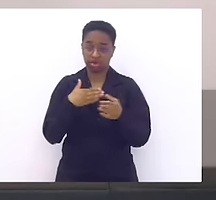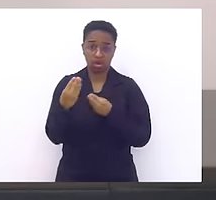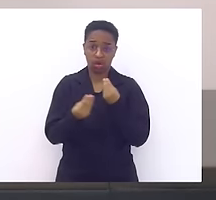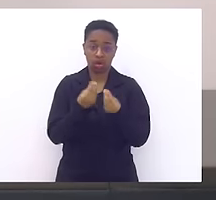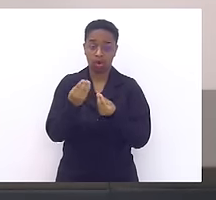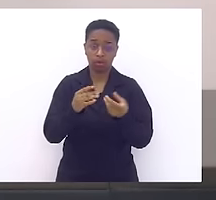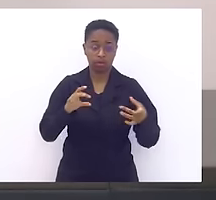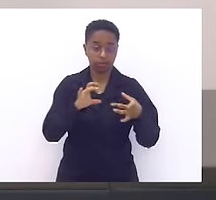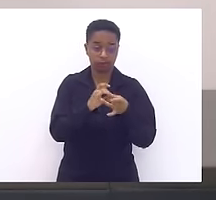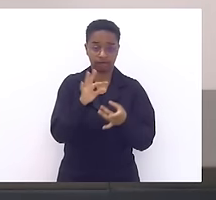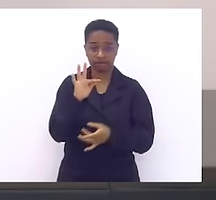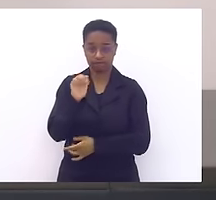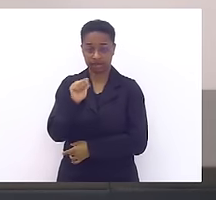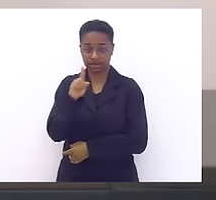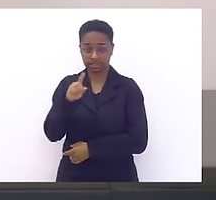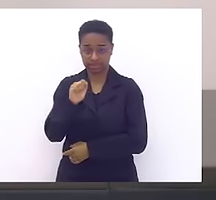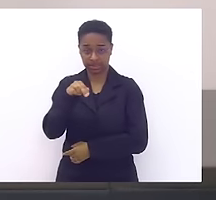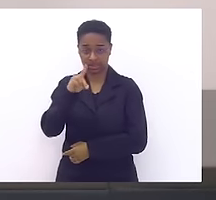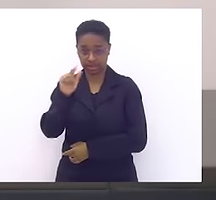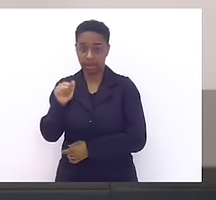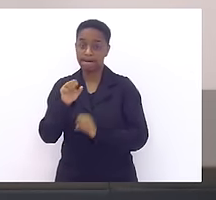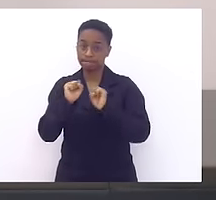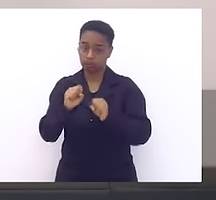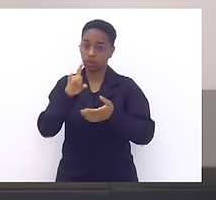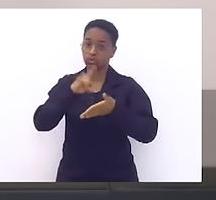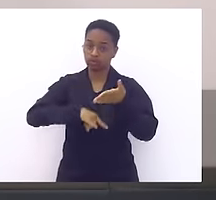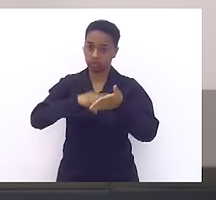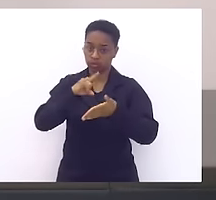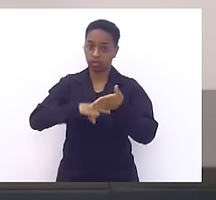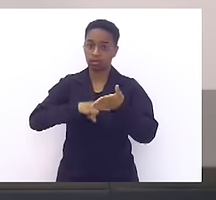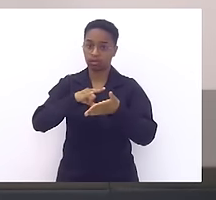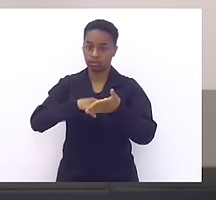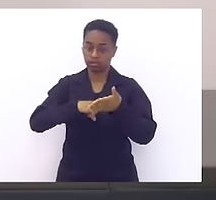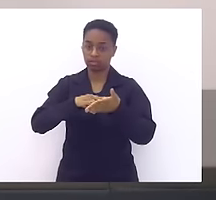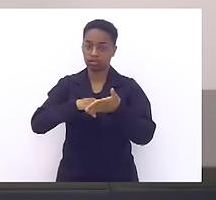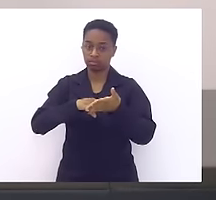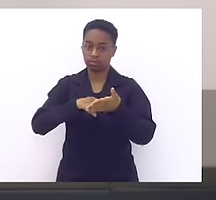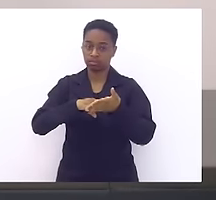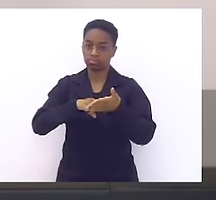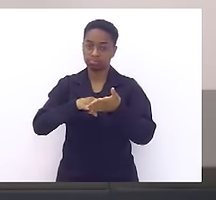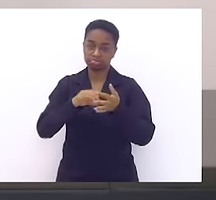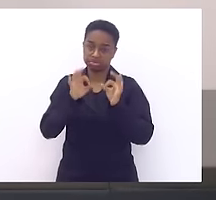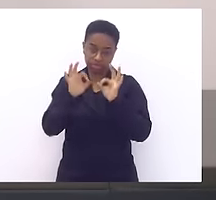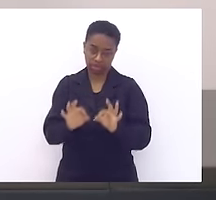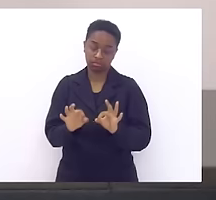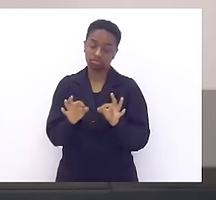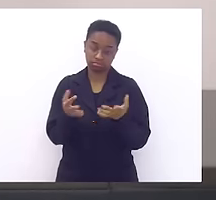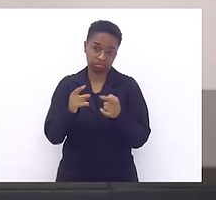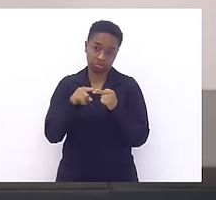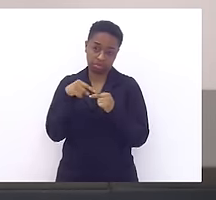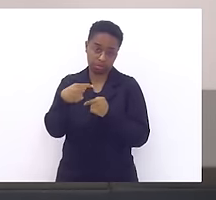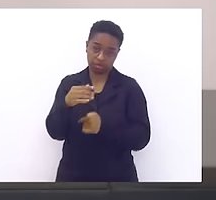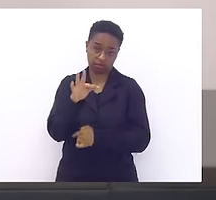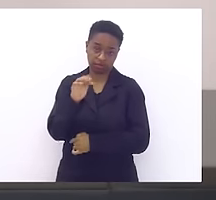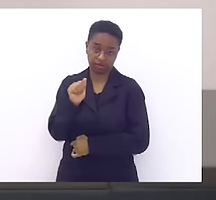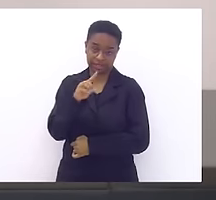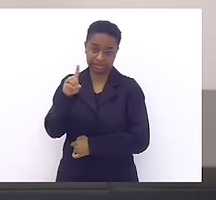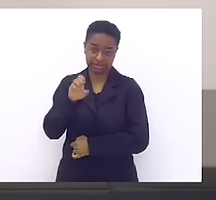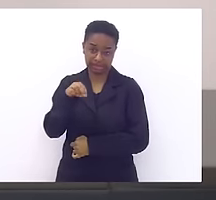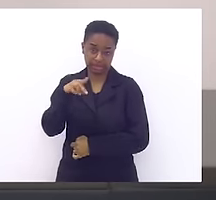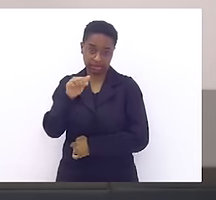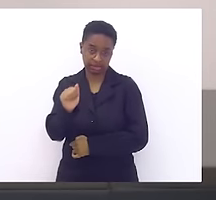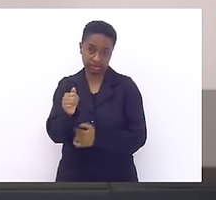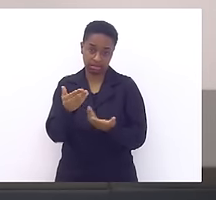com a fazenda ele pode ter o documentação dele do veículo do ano em dia e aí depois a fazenda que se entenda com ele de